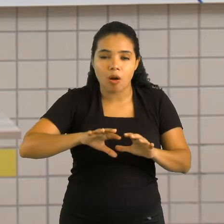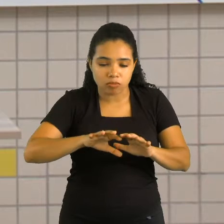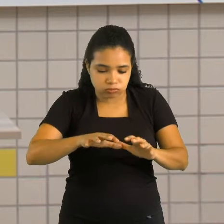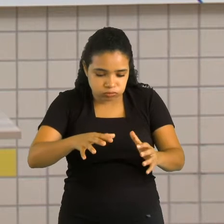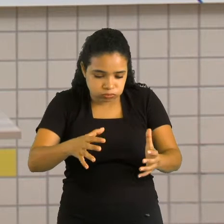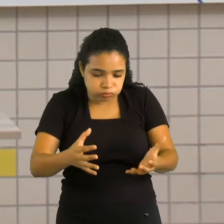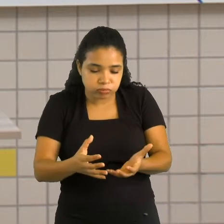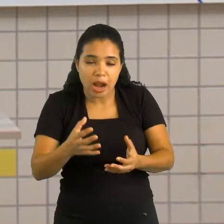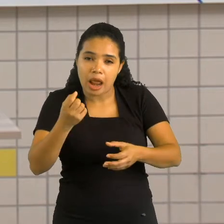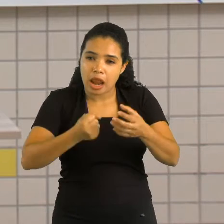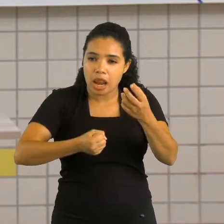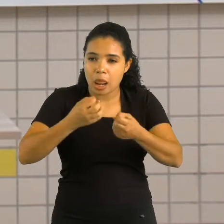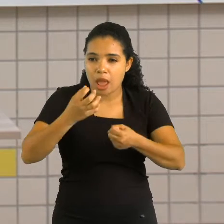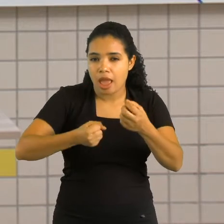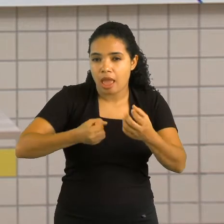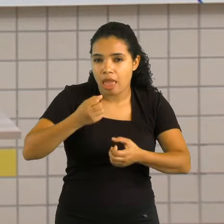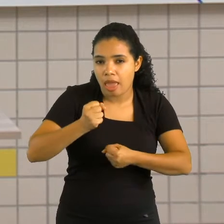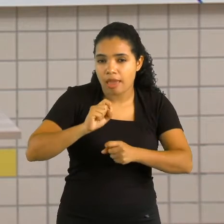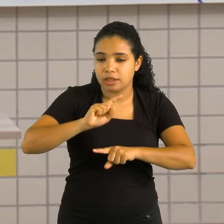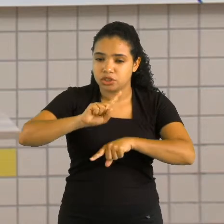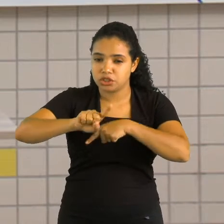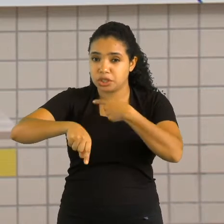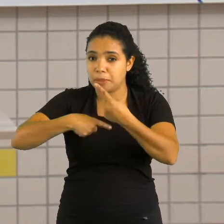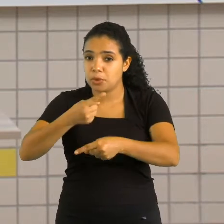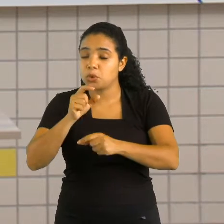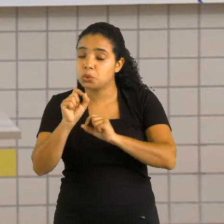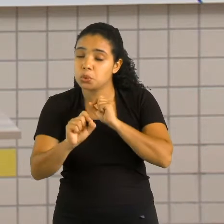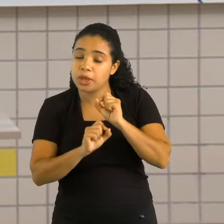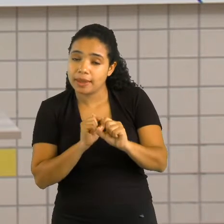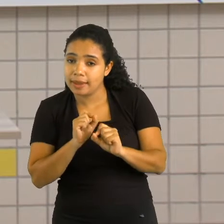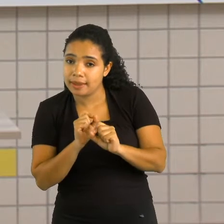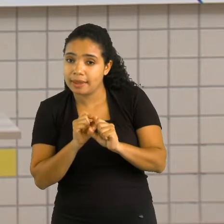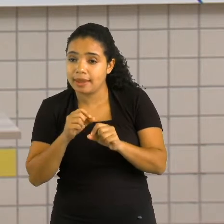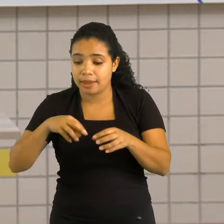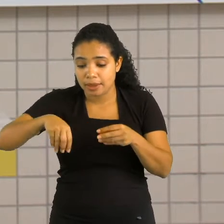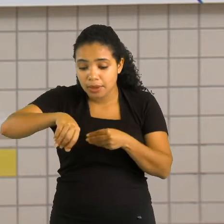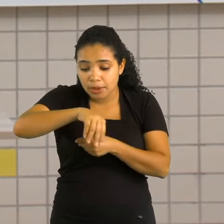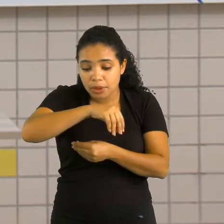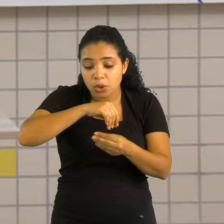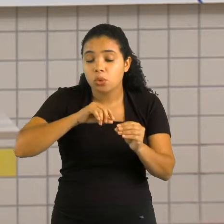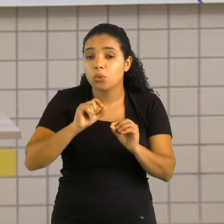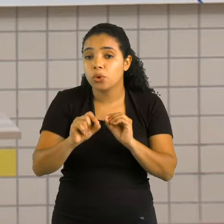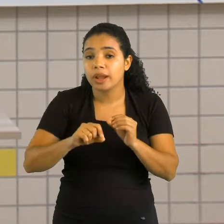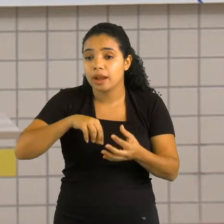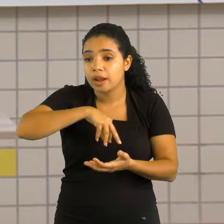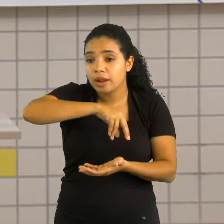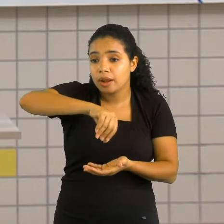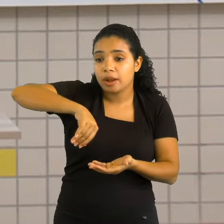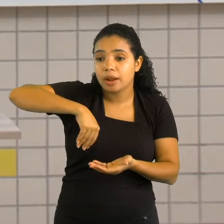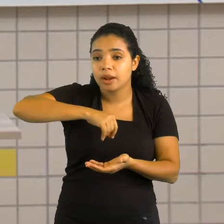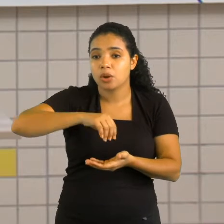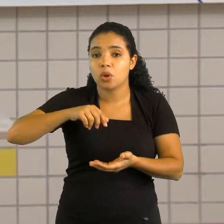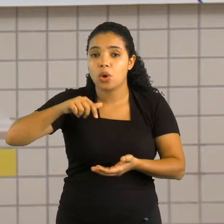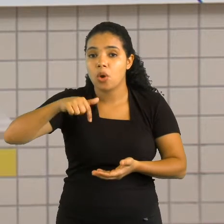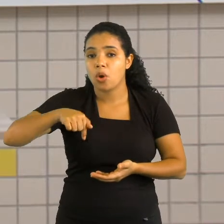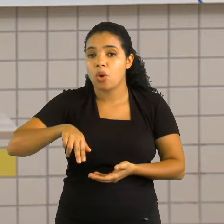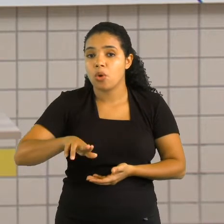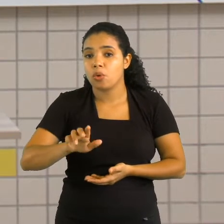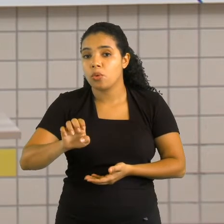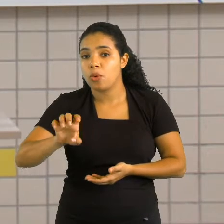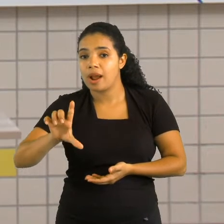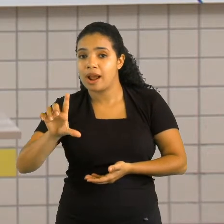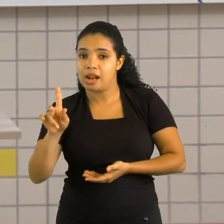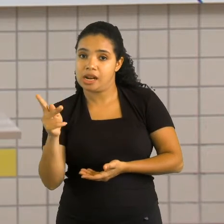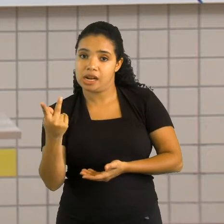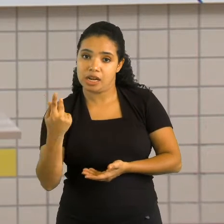Coloca o leite primeiro, depois vem o quê? Coloca o que nele, gente? Chamado coalho. Esse coalho vai